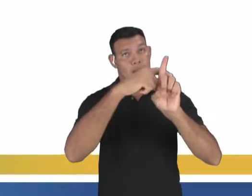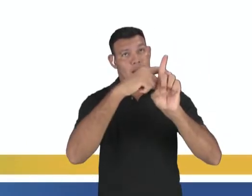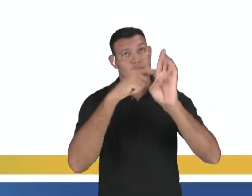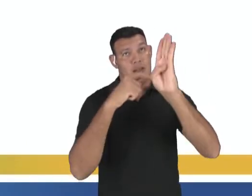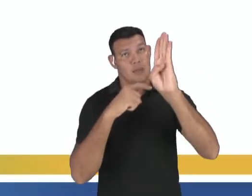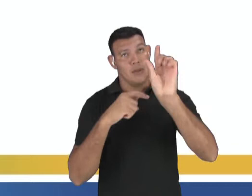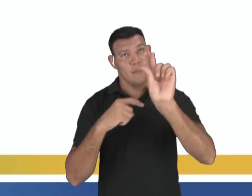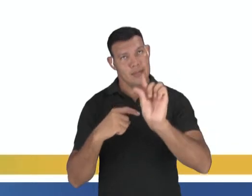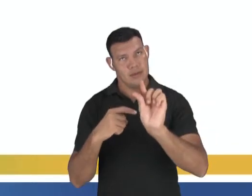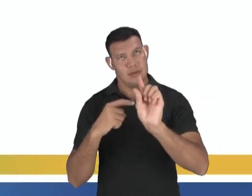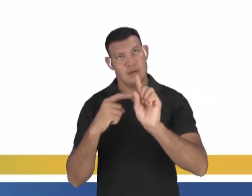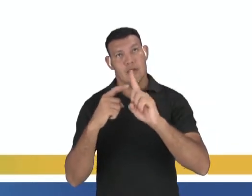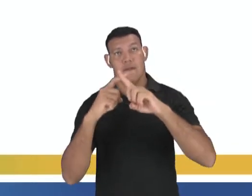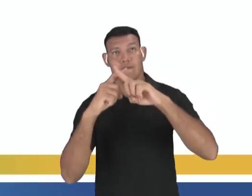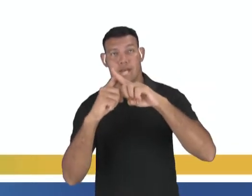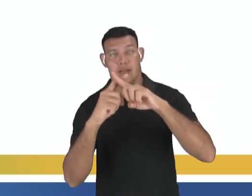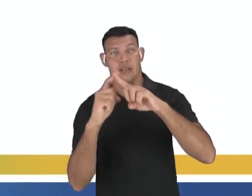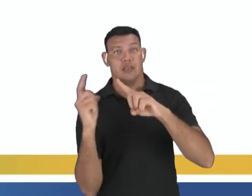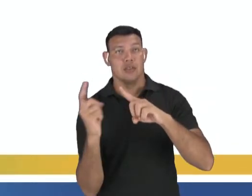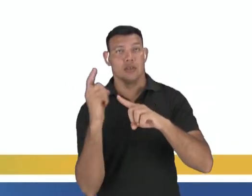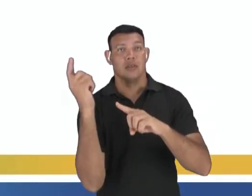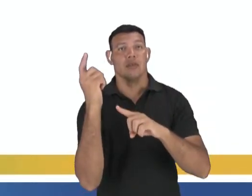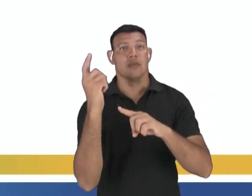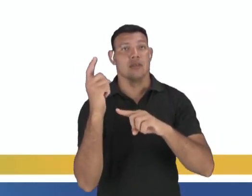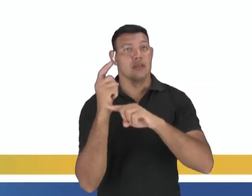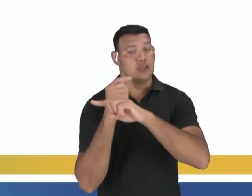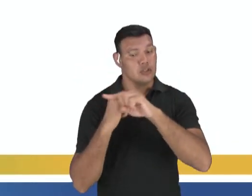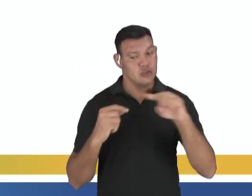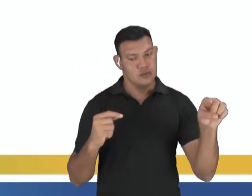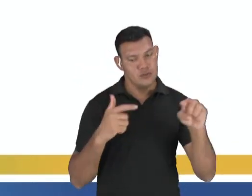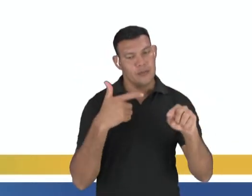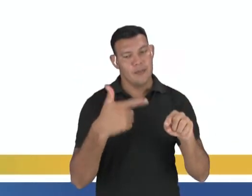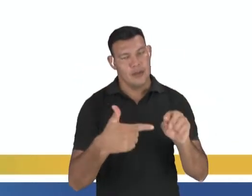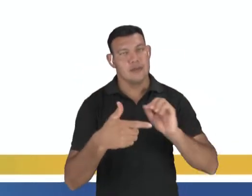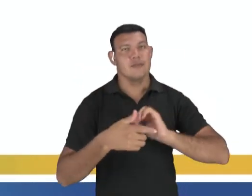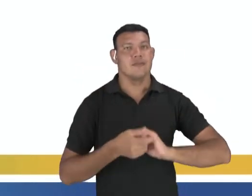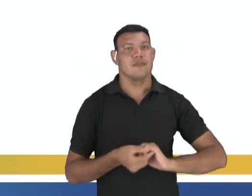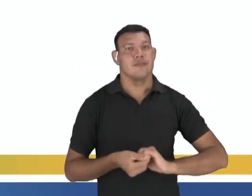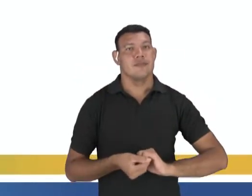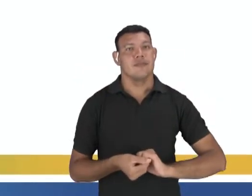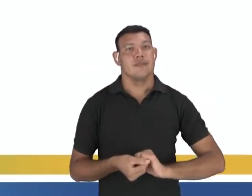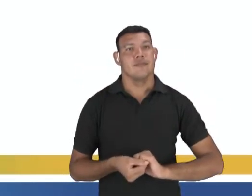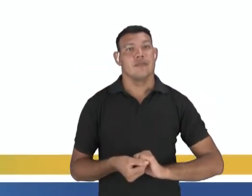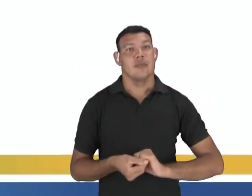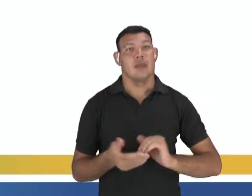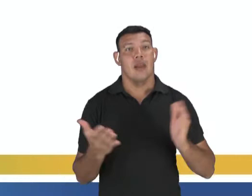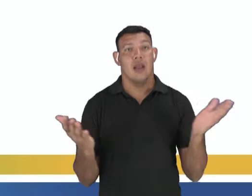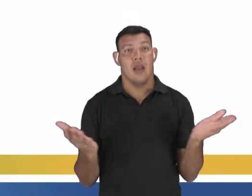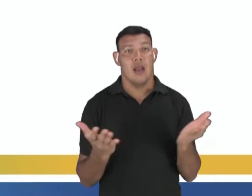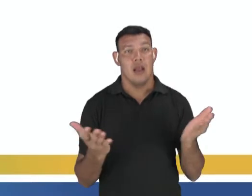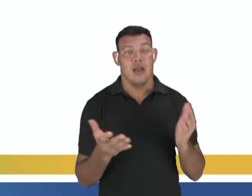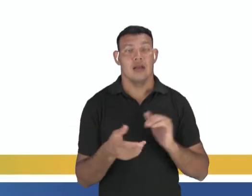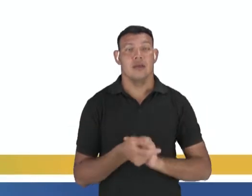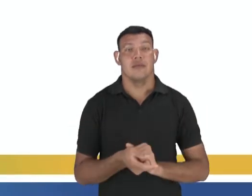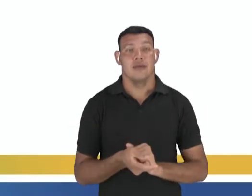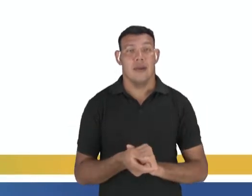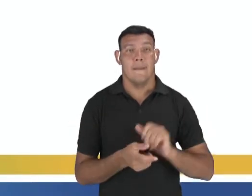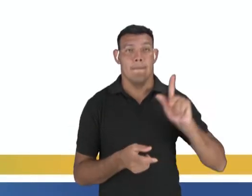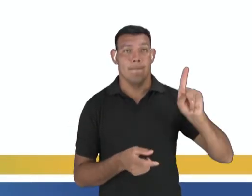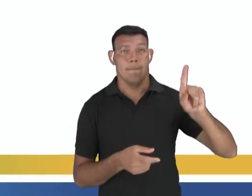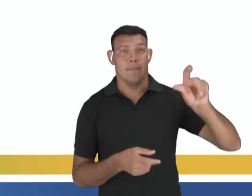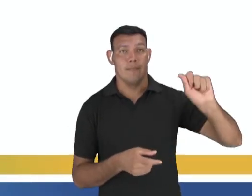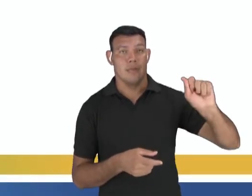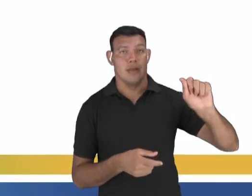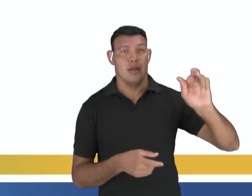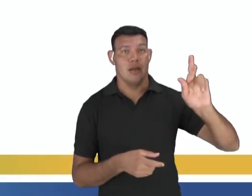por parênteses, multiplicado pela altura, tudo sobre 2. Aqui nós temos o